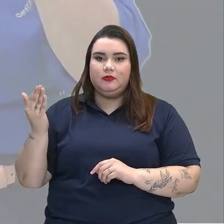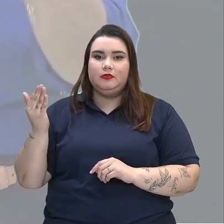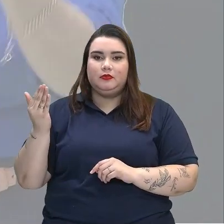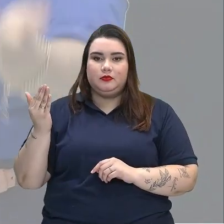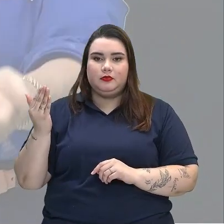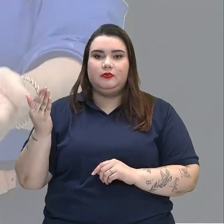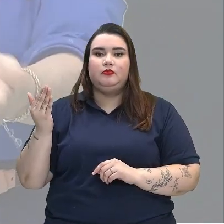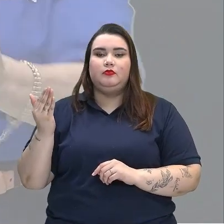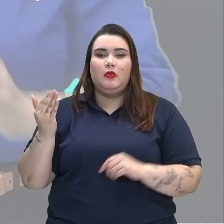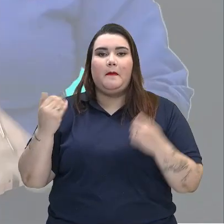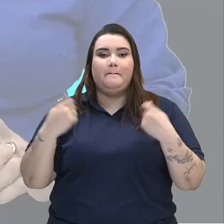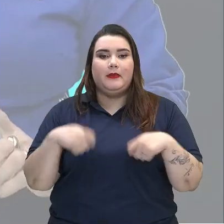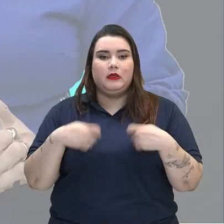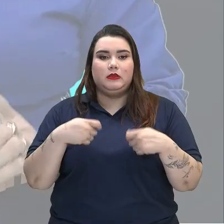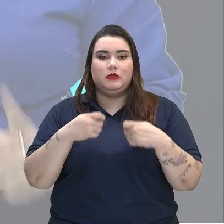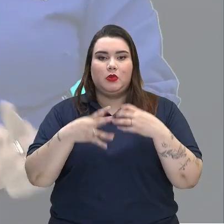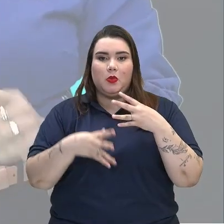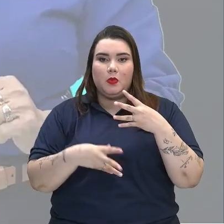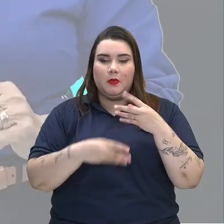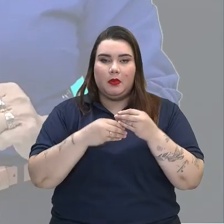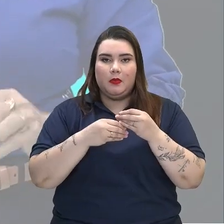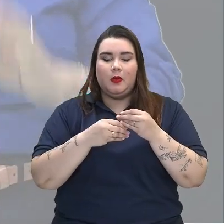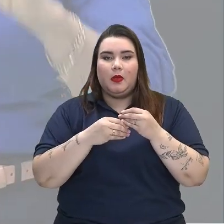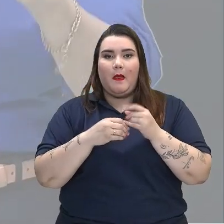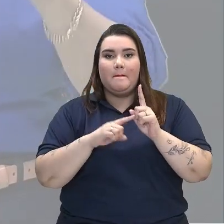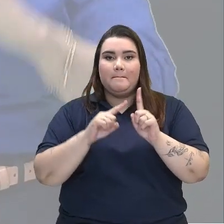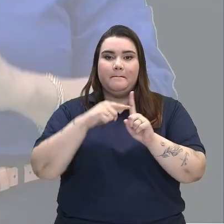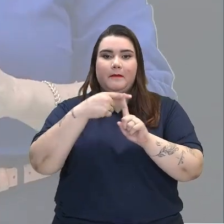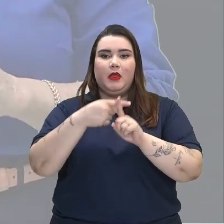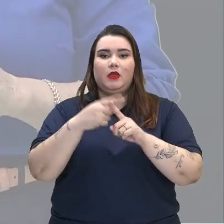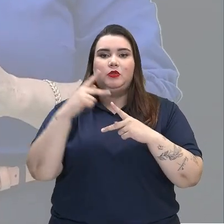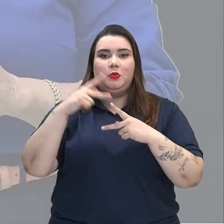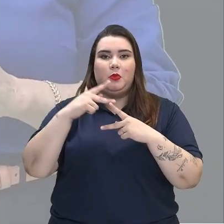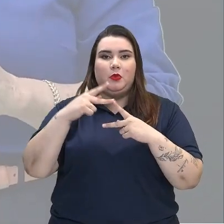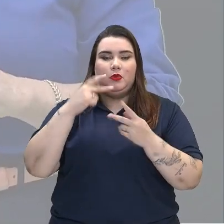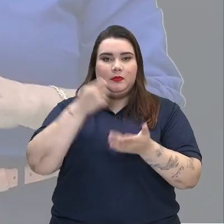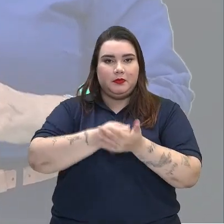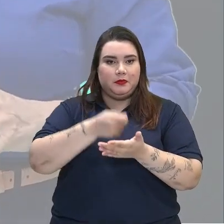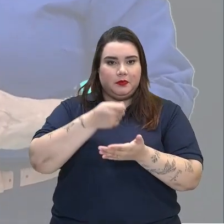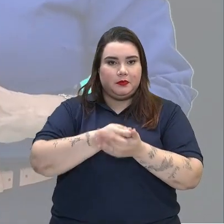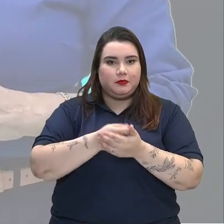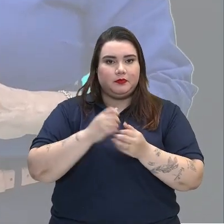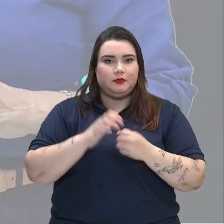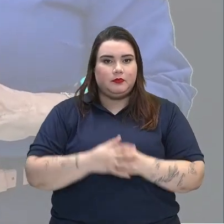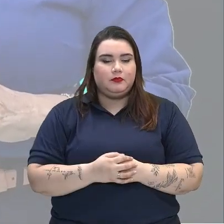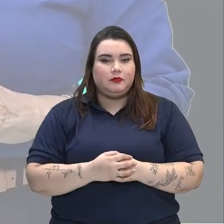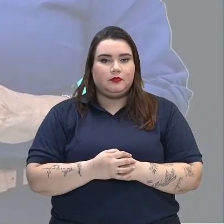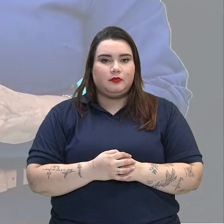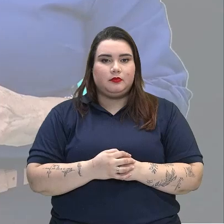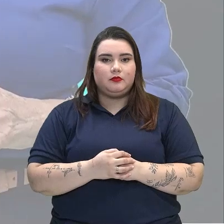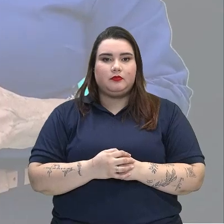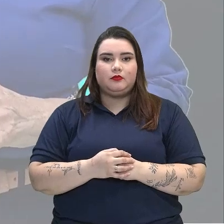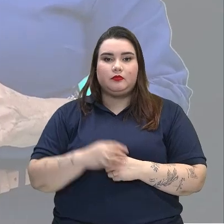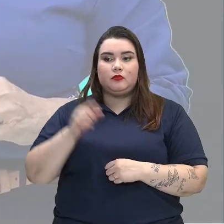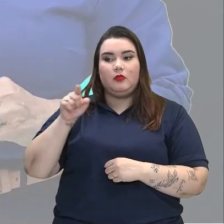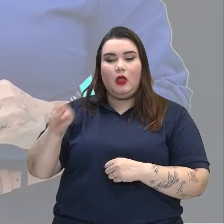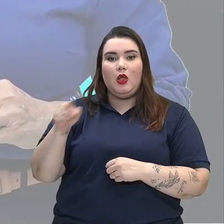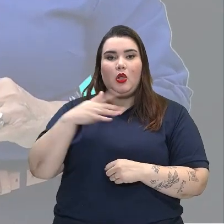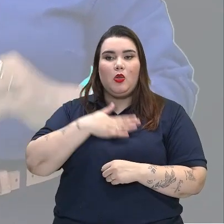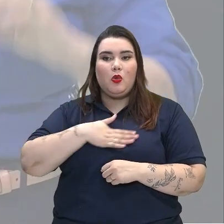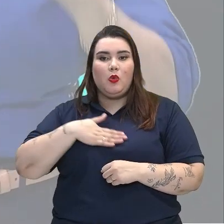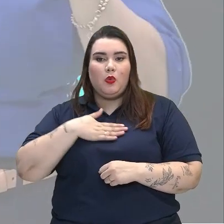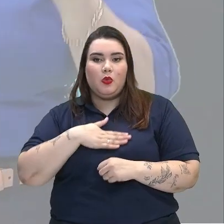também, pedem o complemento, só que agora com a preposição obrigatória. Vamos ver? Ele gosta